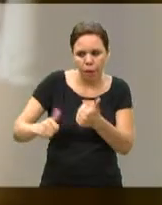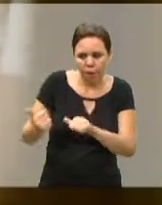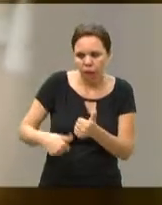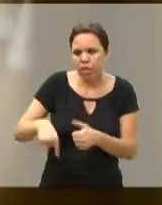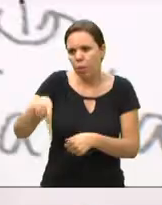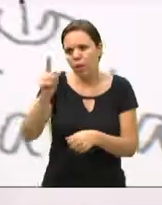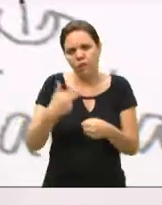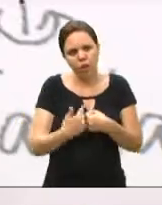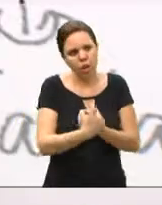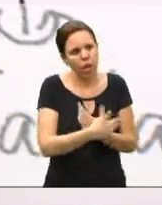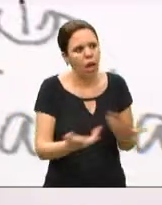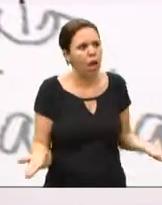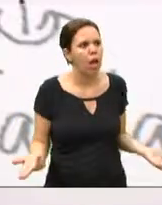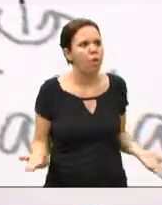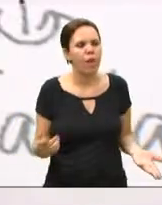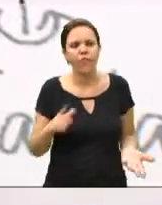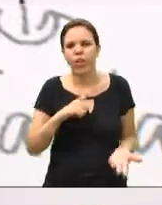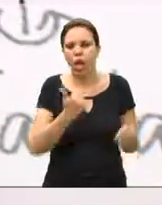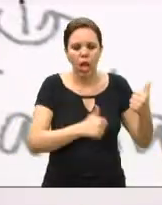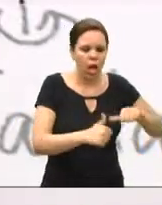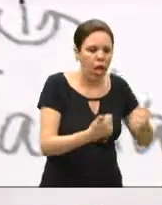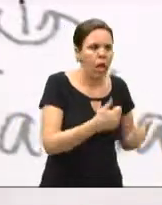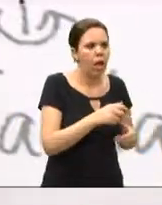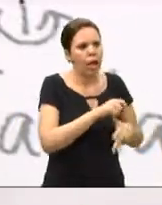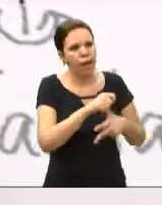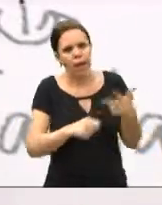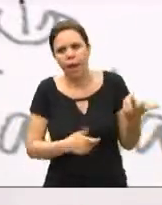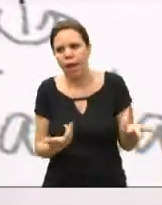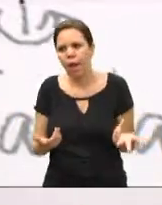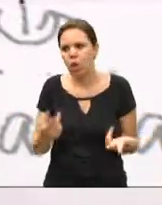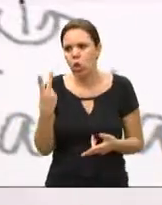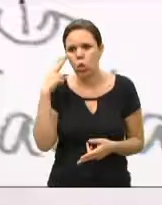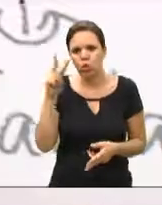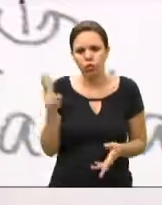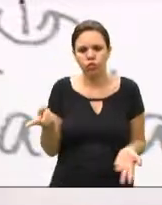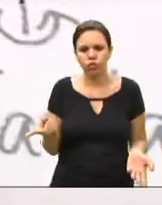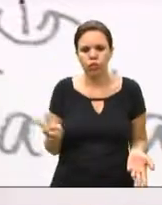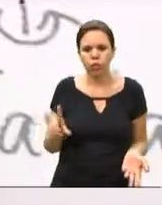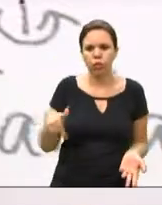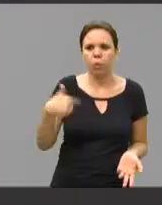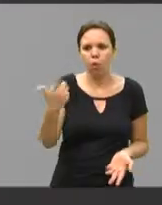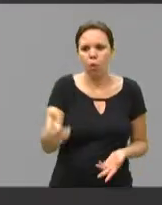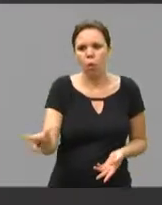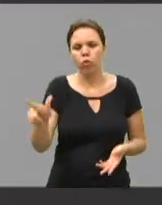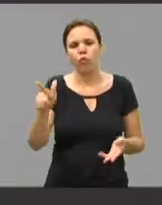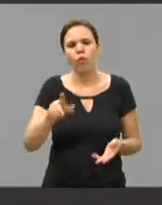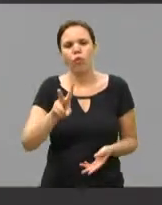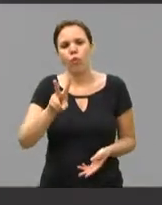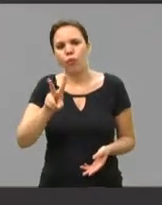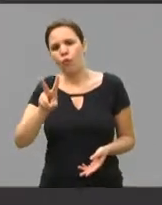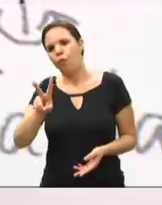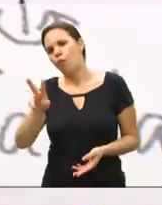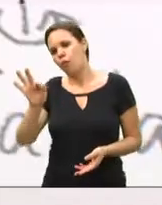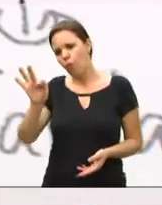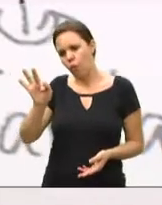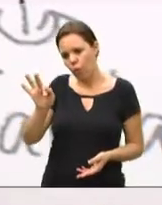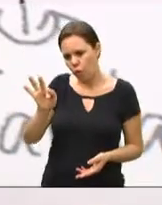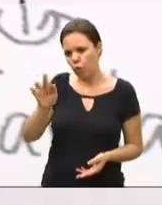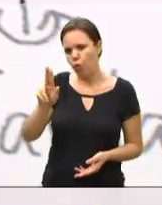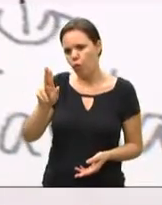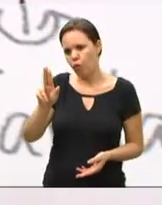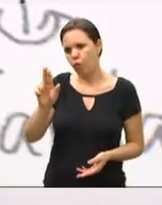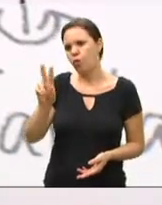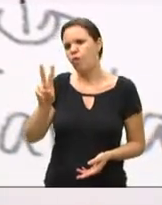para a Unicamp, daqui duas semanas eu vou ter um simulado Enem, né, 2 dias, aí daqui a pouco eu vou ter um simulado da FUVEST. Então,